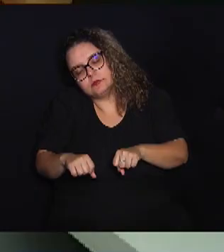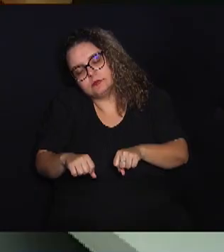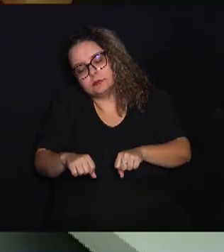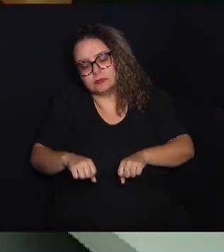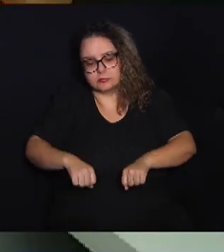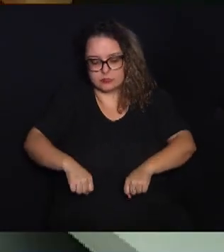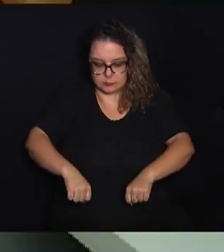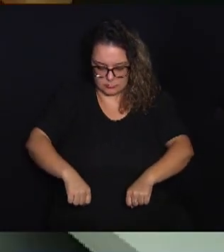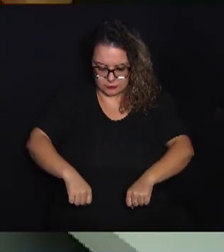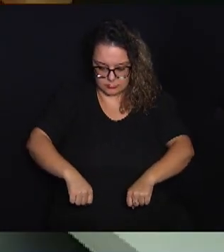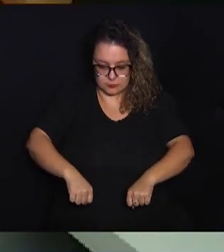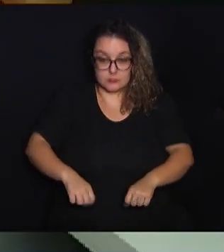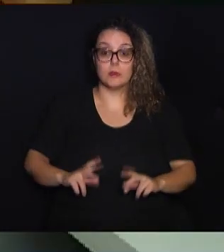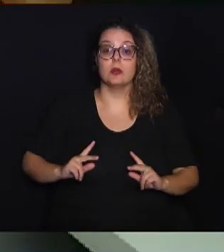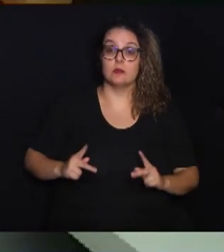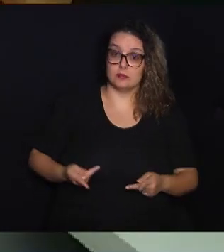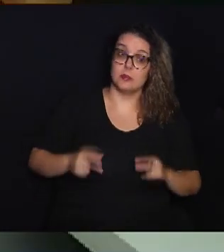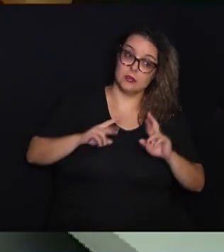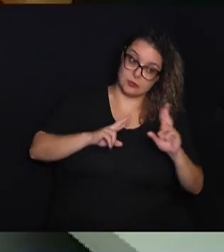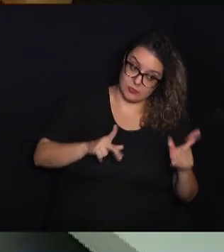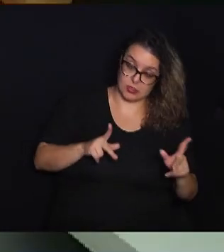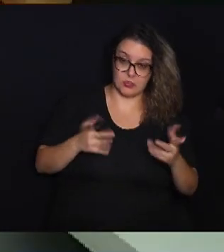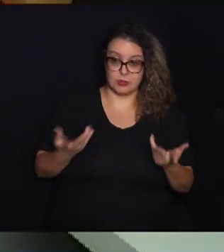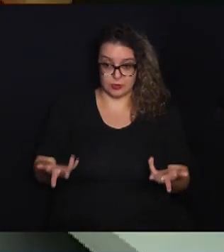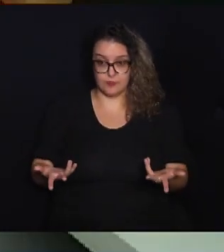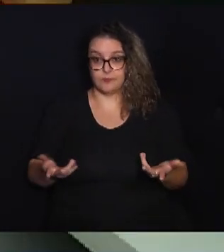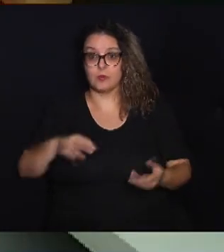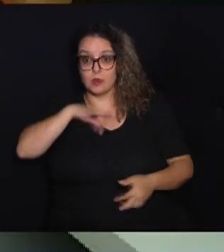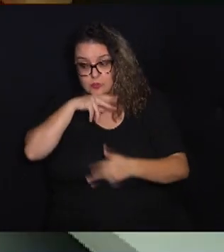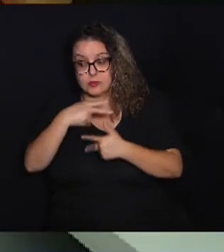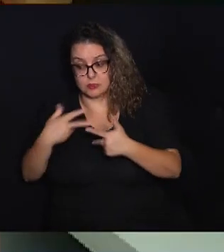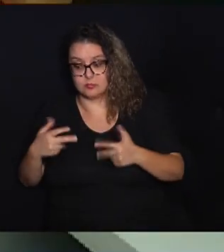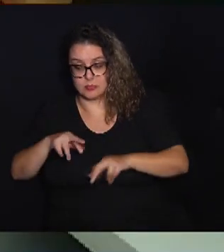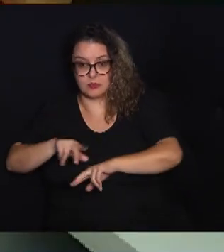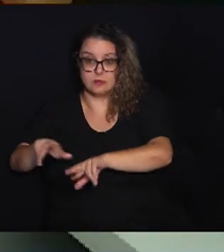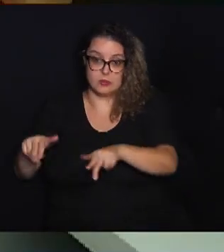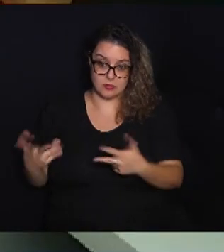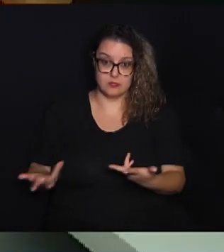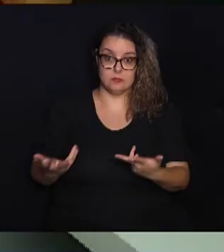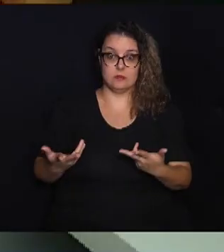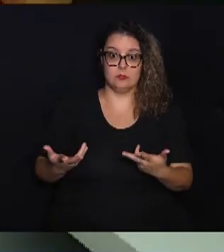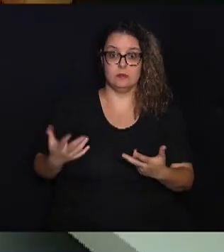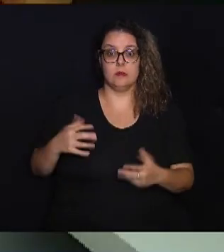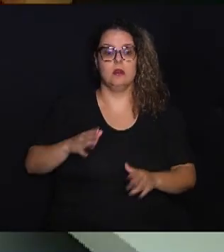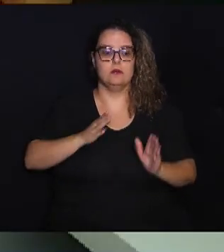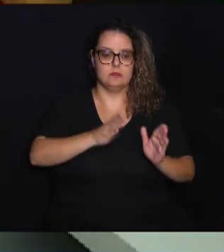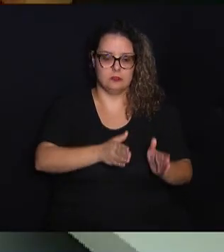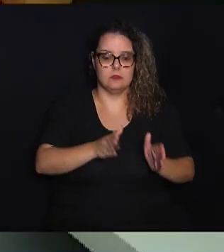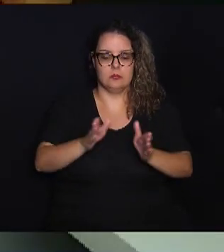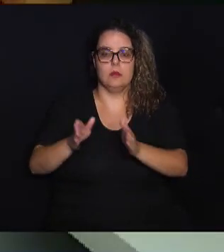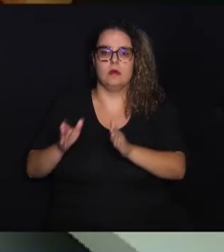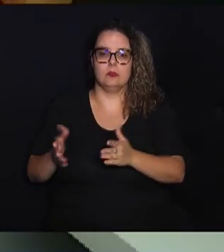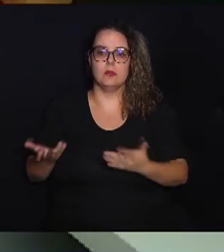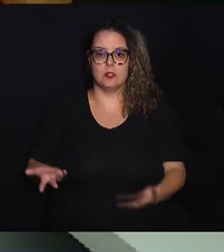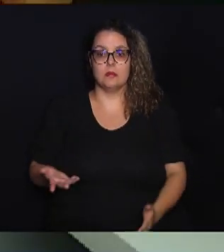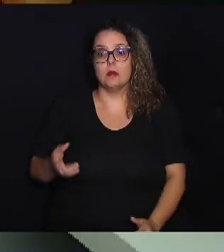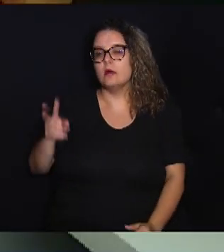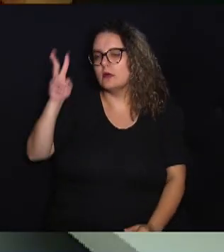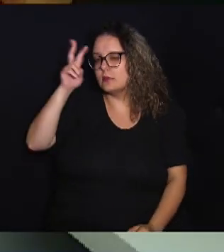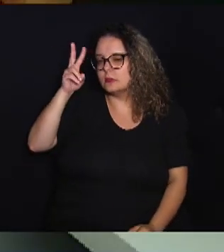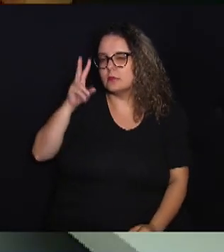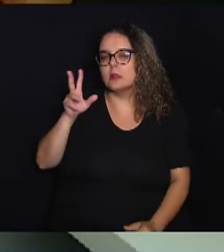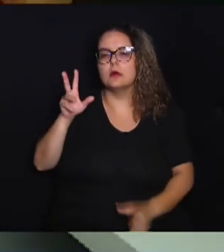animais inferiores, né? E é um sono, inclusive, organizado em etapas, né? Todo mundo já ouviu falar daquela história do